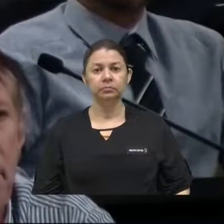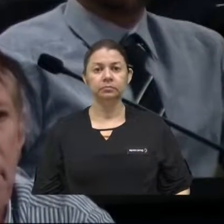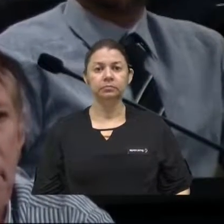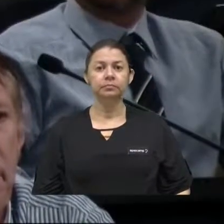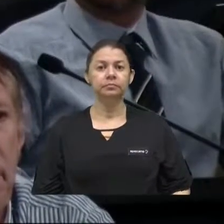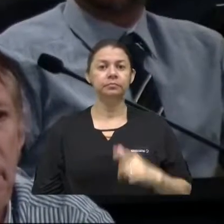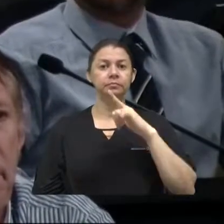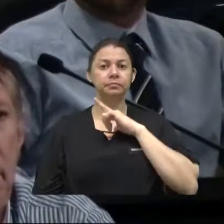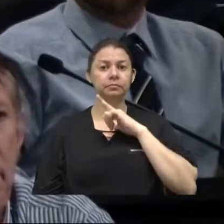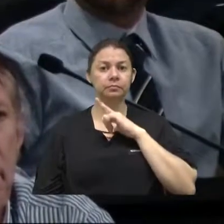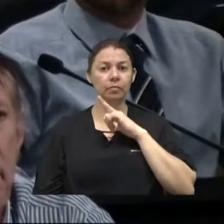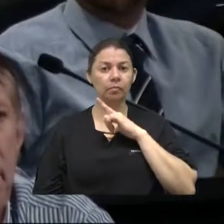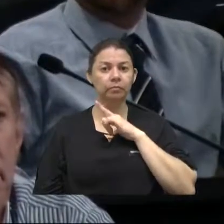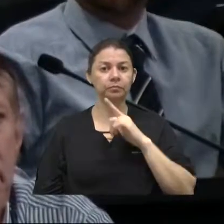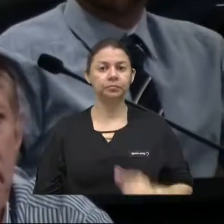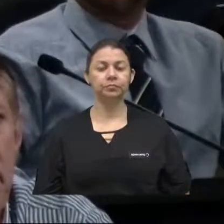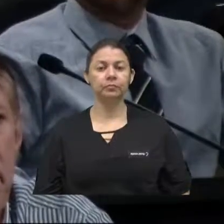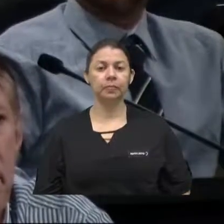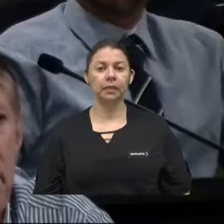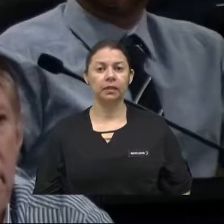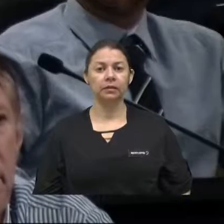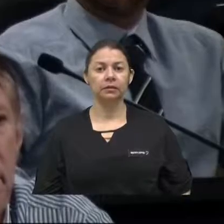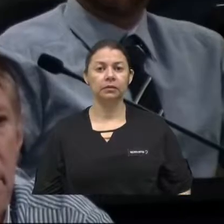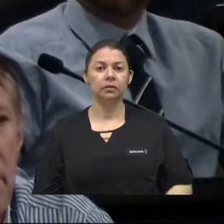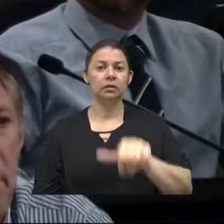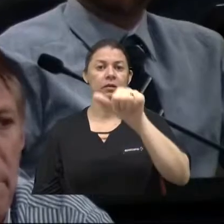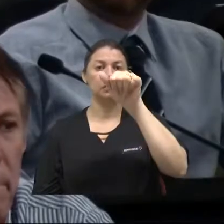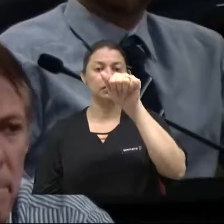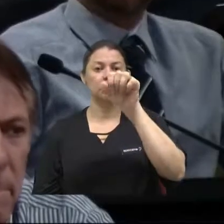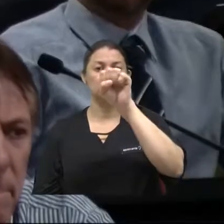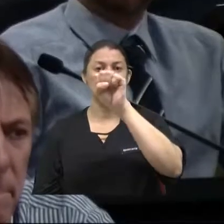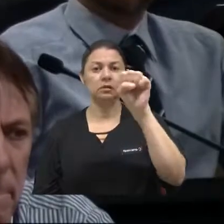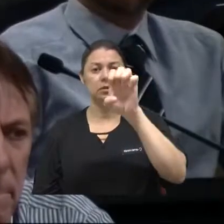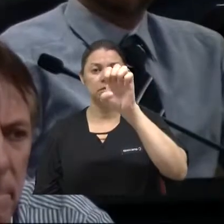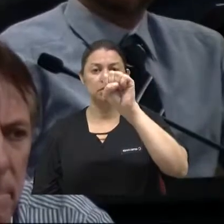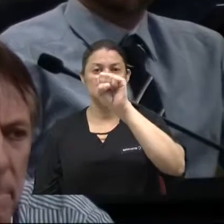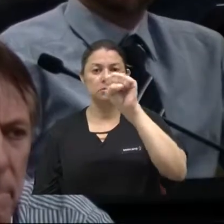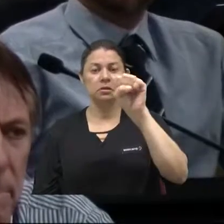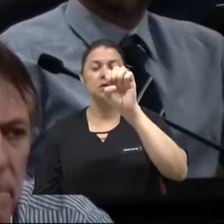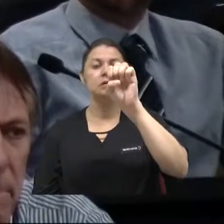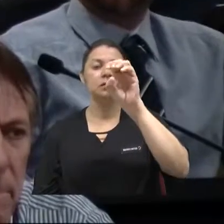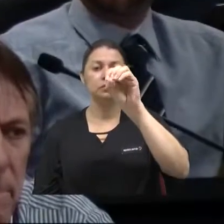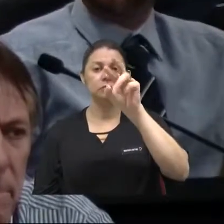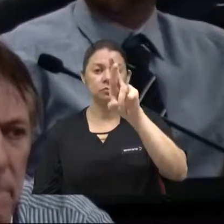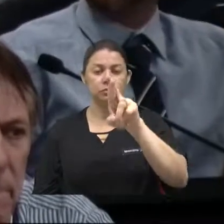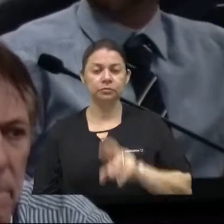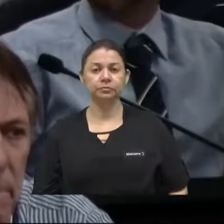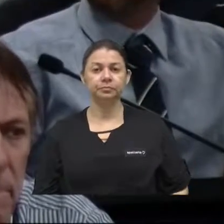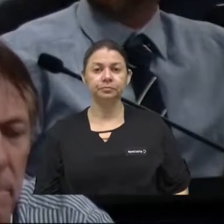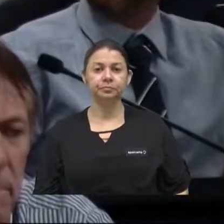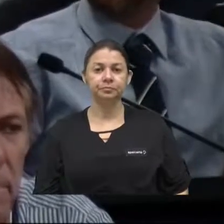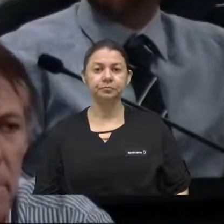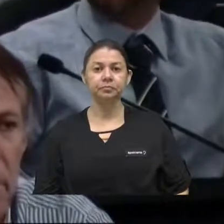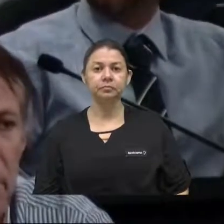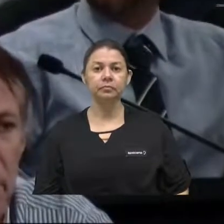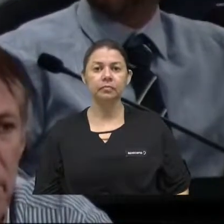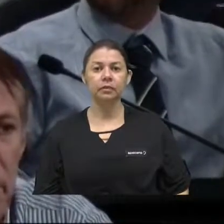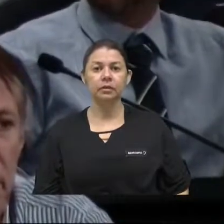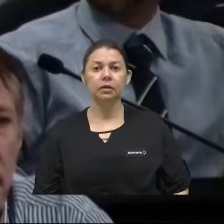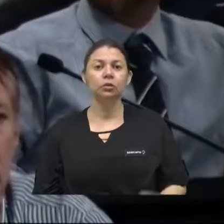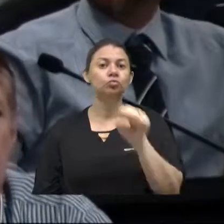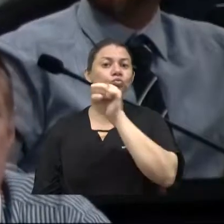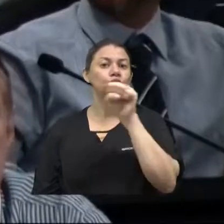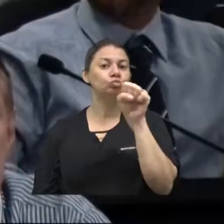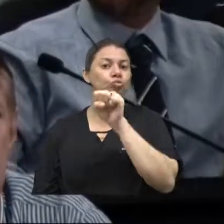assessor que é sogro da filha dele. Se isso é nepotismo ou não. Aí o senhor esclarece para